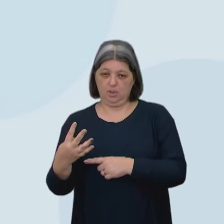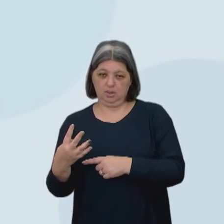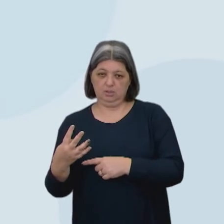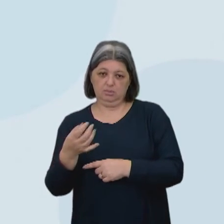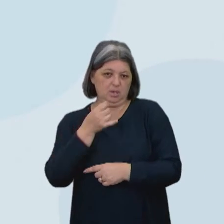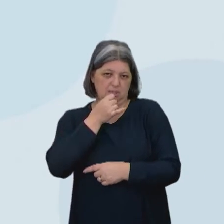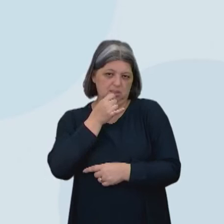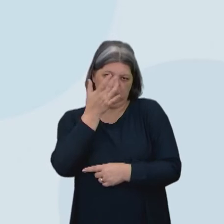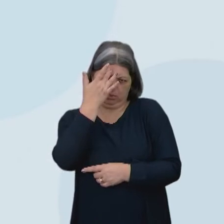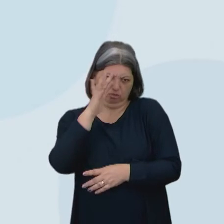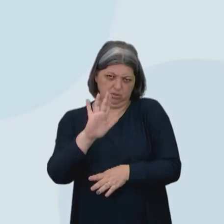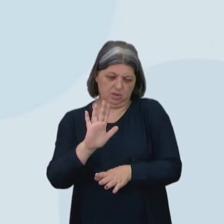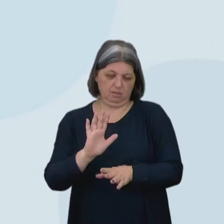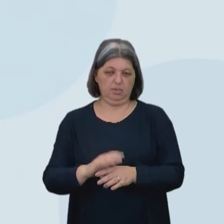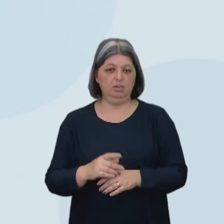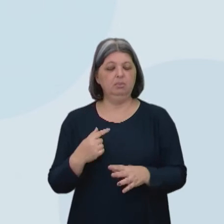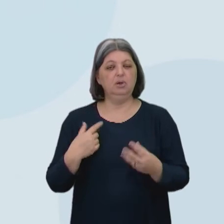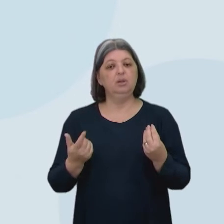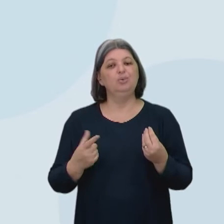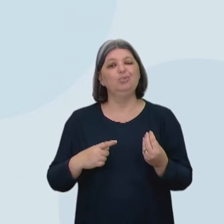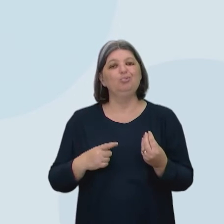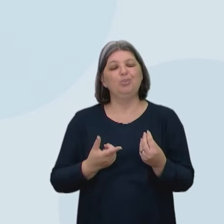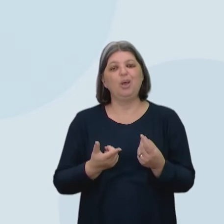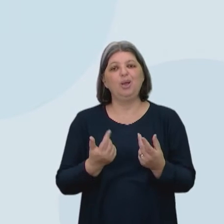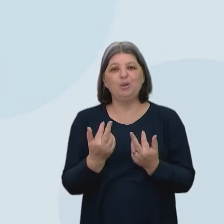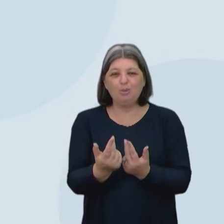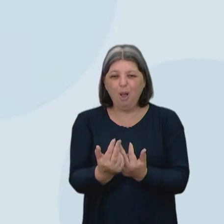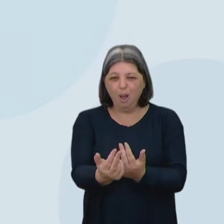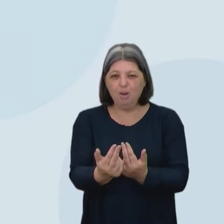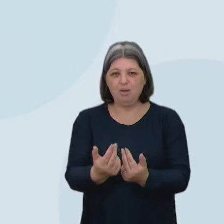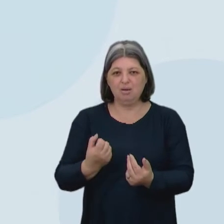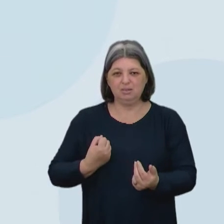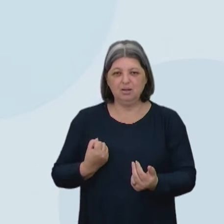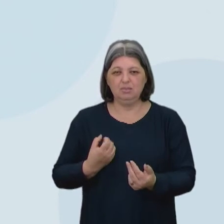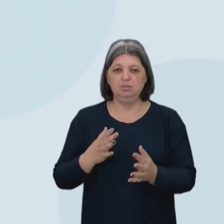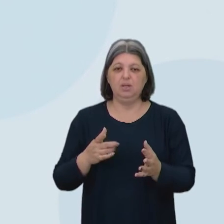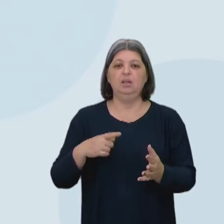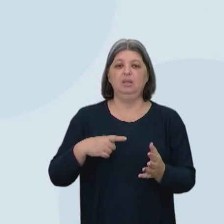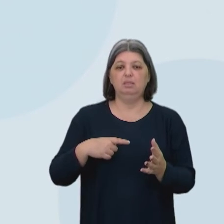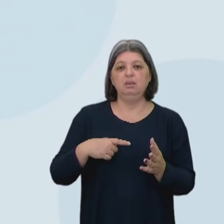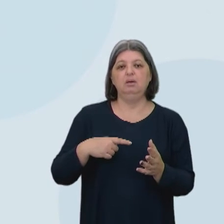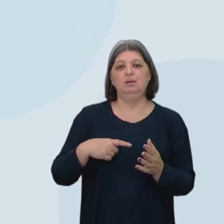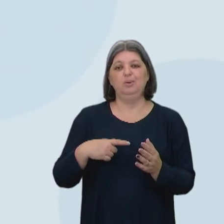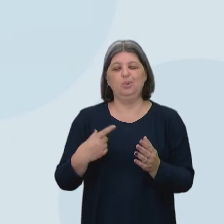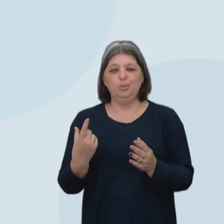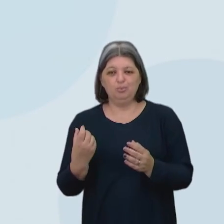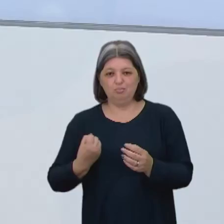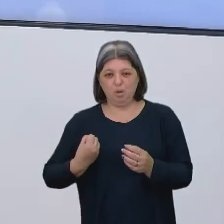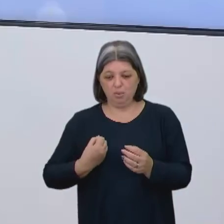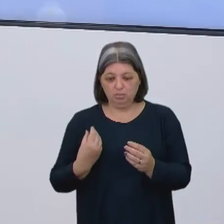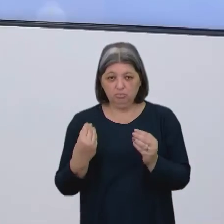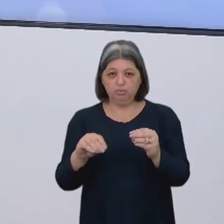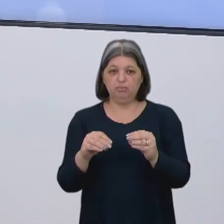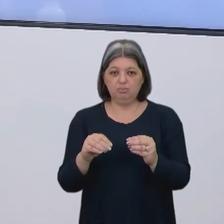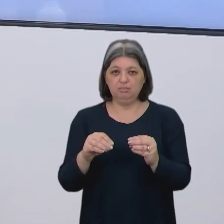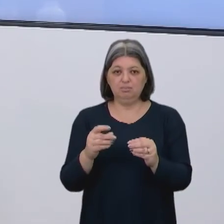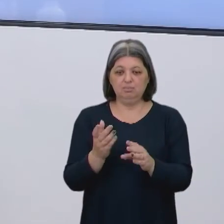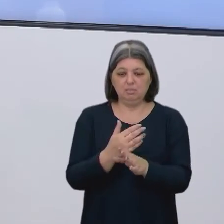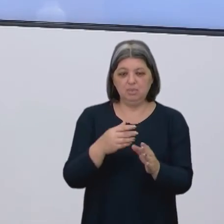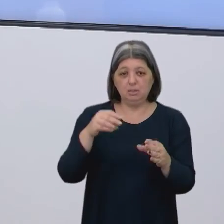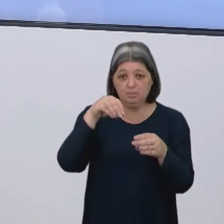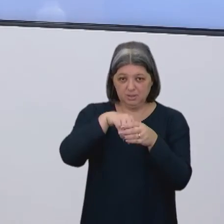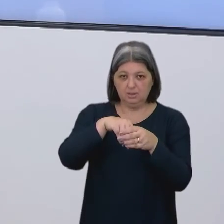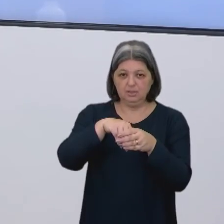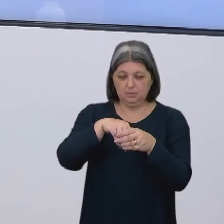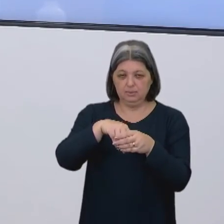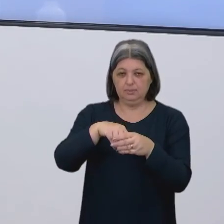gente não sabe. Mas ele não tem uma coisa repetindo. A gente tá vendo 98 repetindo, mas tem um número perdido lá no meio. Então isso é uma dízima? Não!